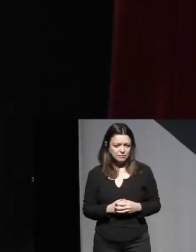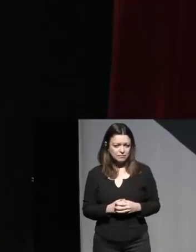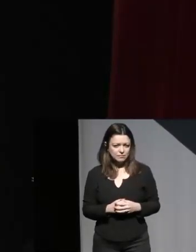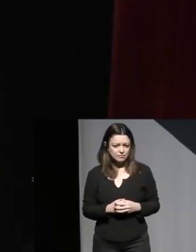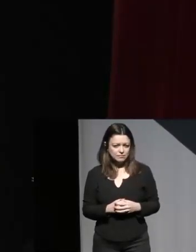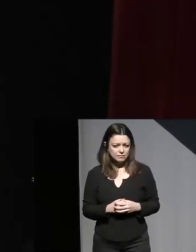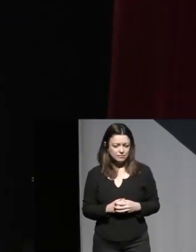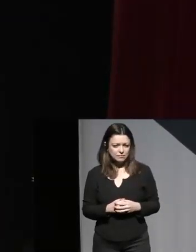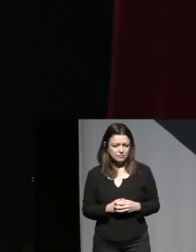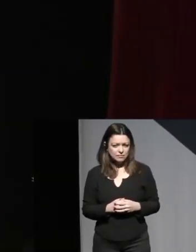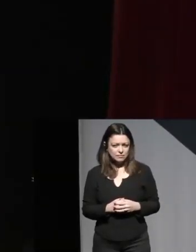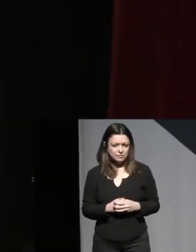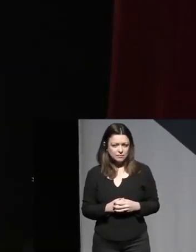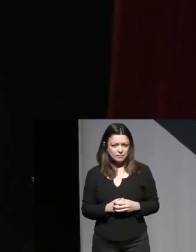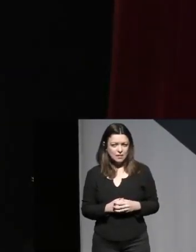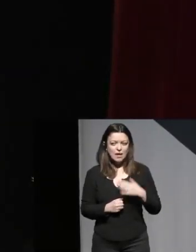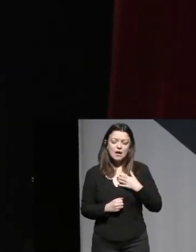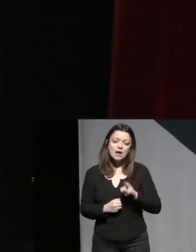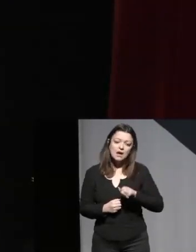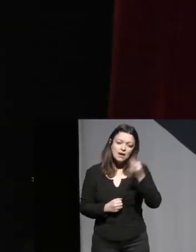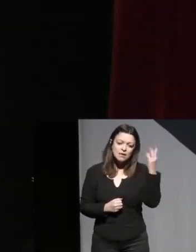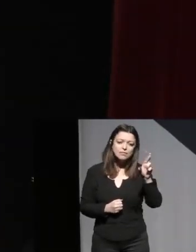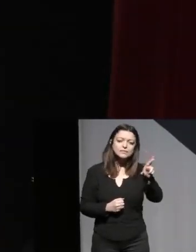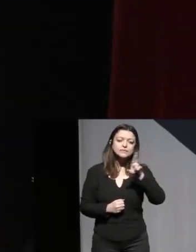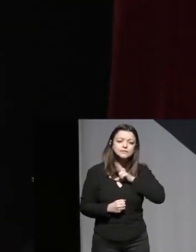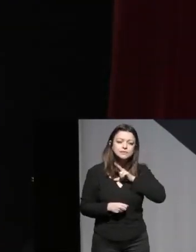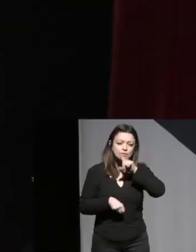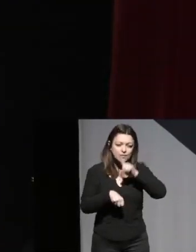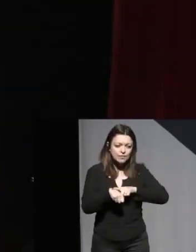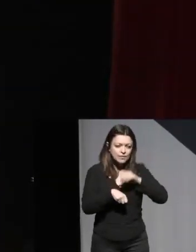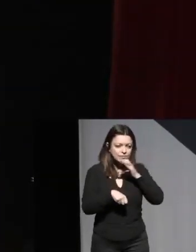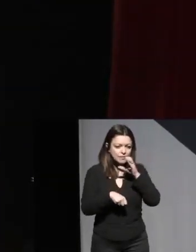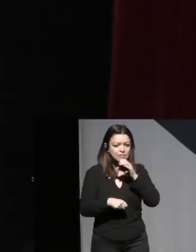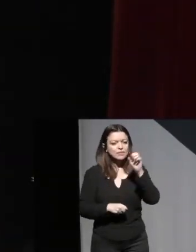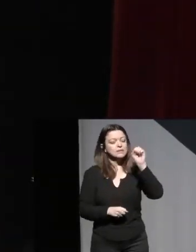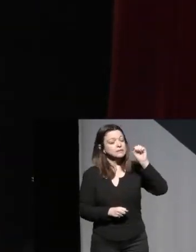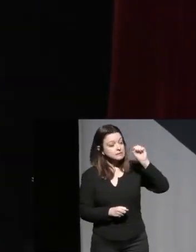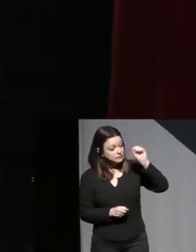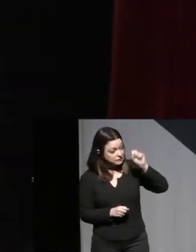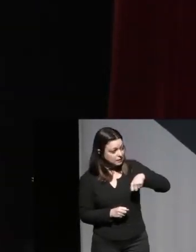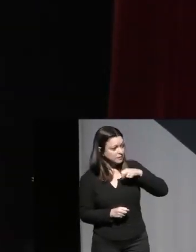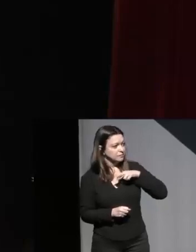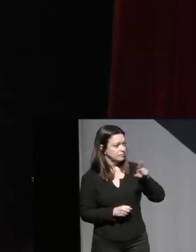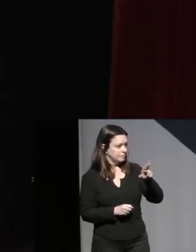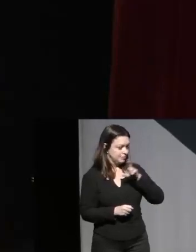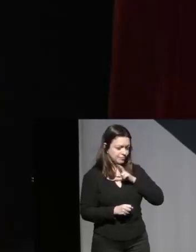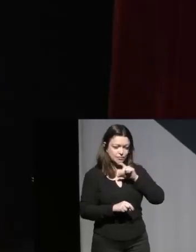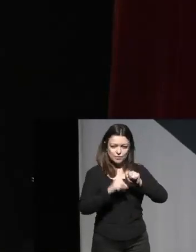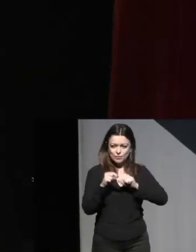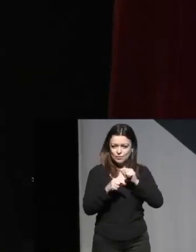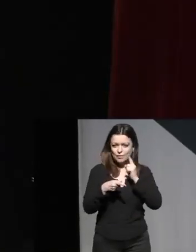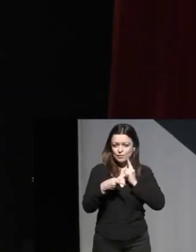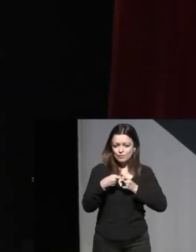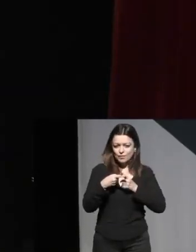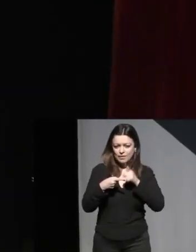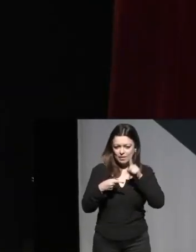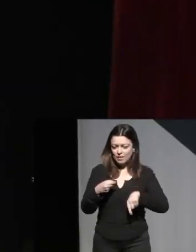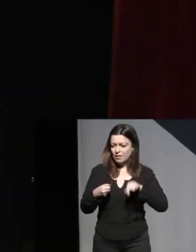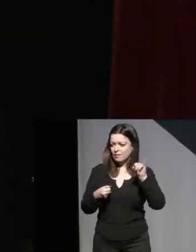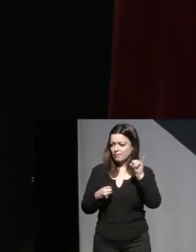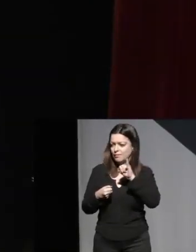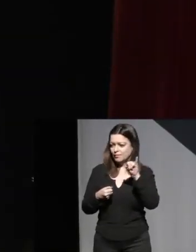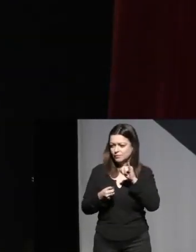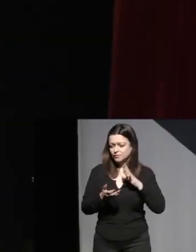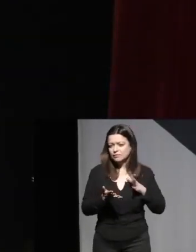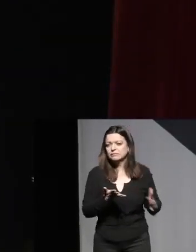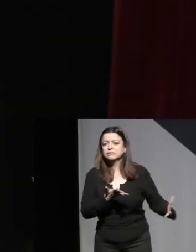é. Mas, na verdade, não é a tributação não pode ser conhecida